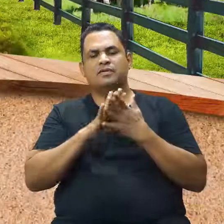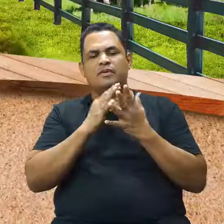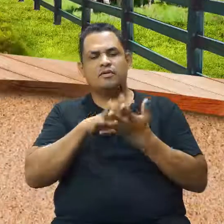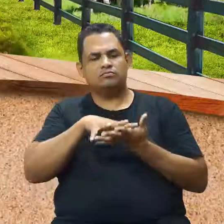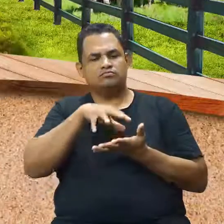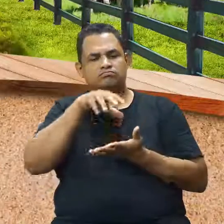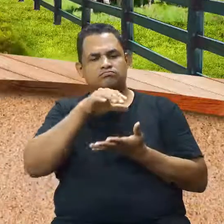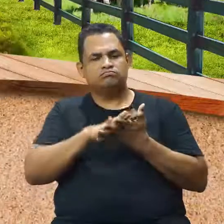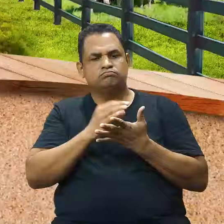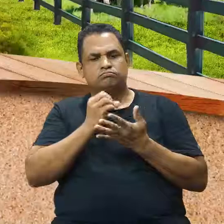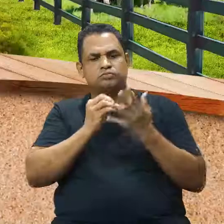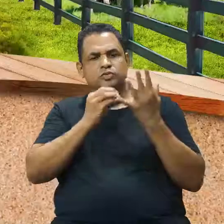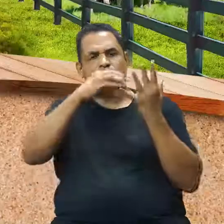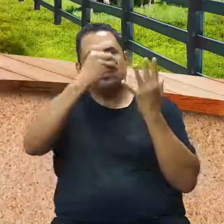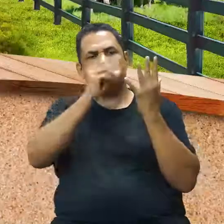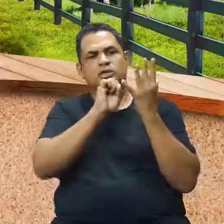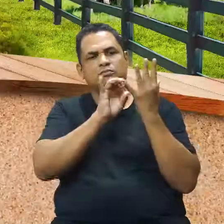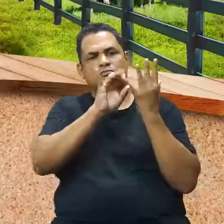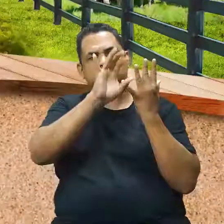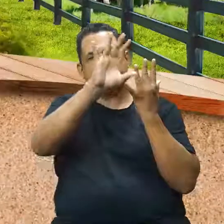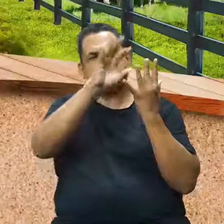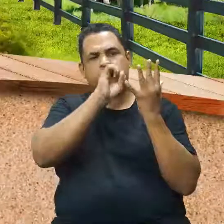exalar, né,